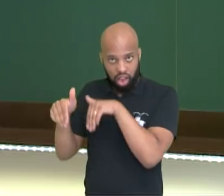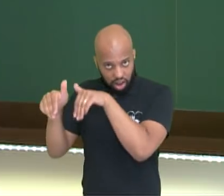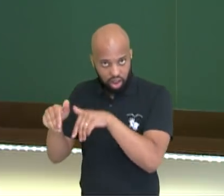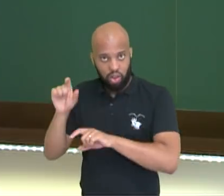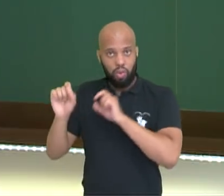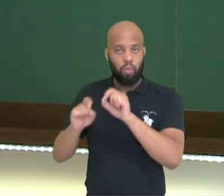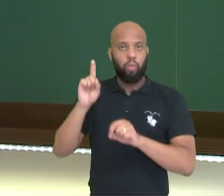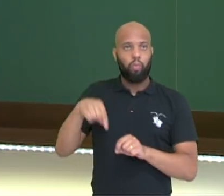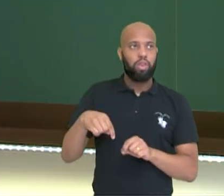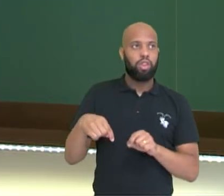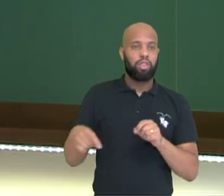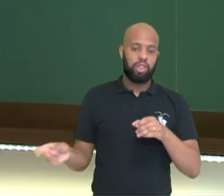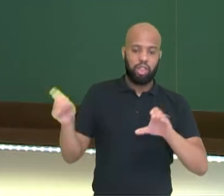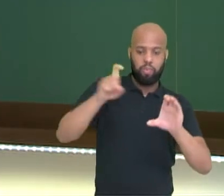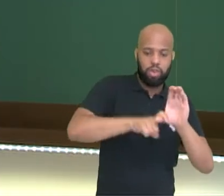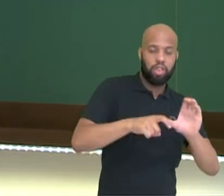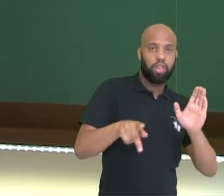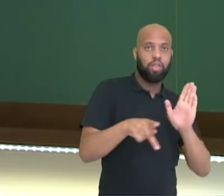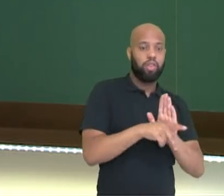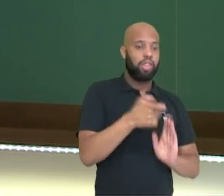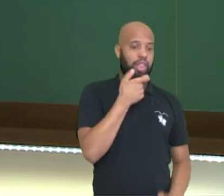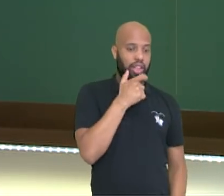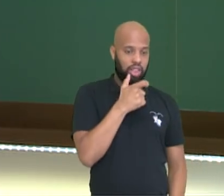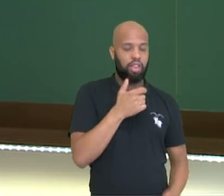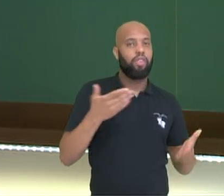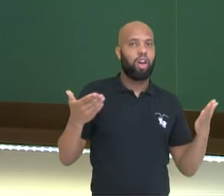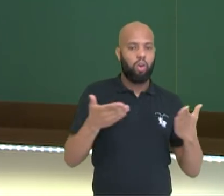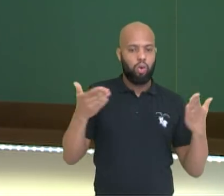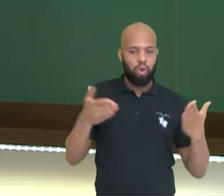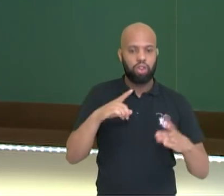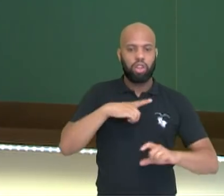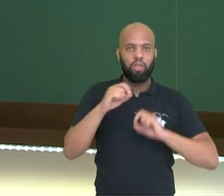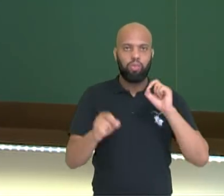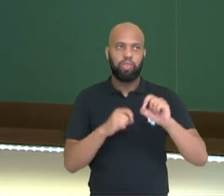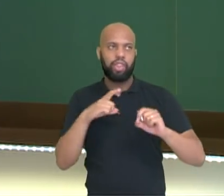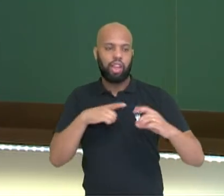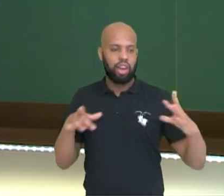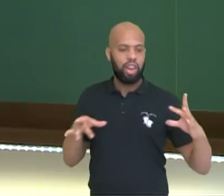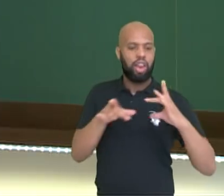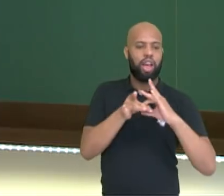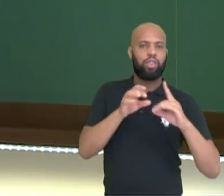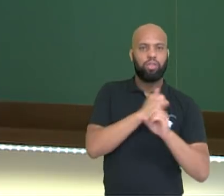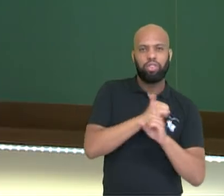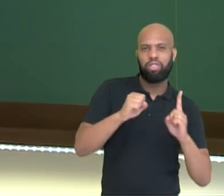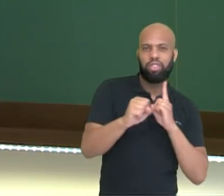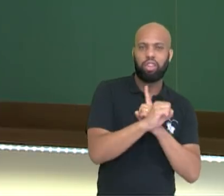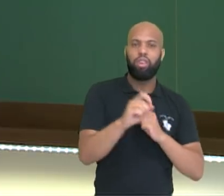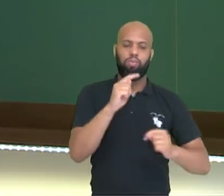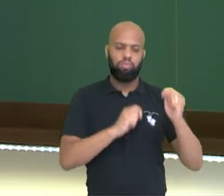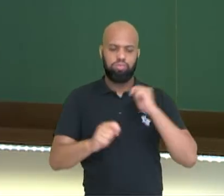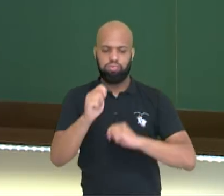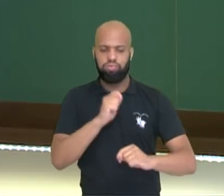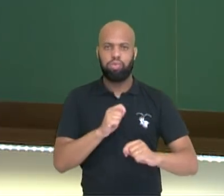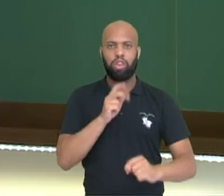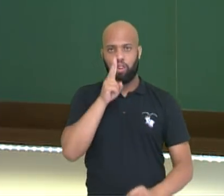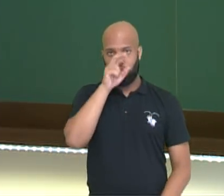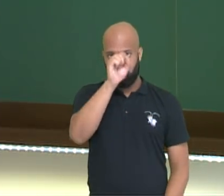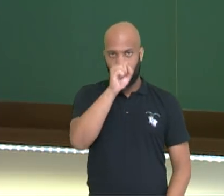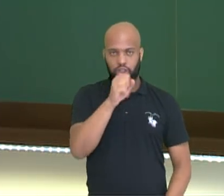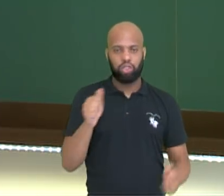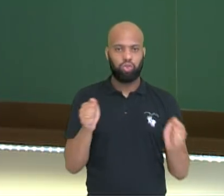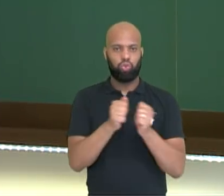foi uma colônia do Reino Unido e até hoje mantém um elo social e econômico muito grande com o Reino